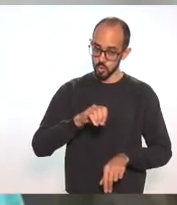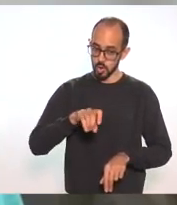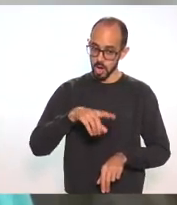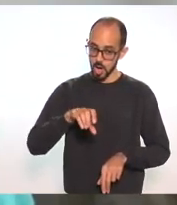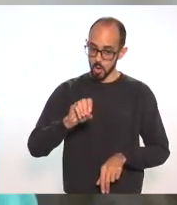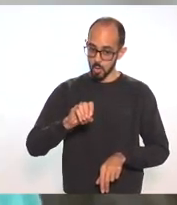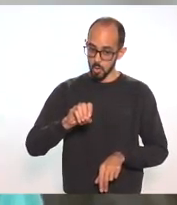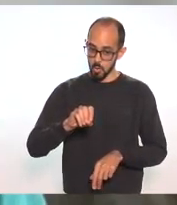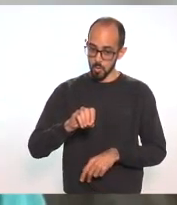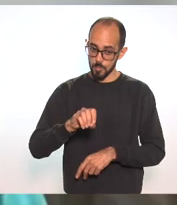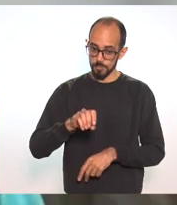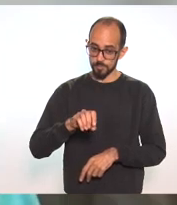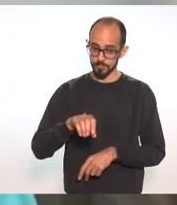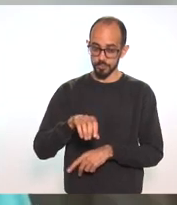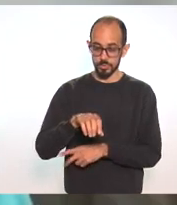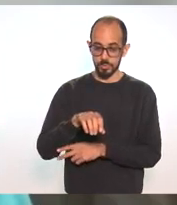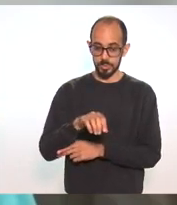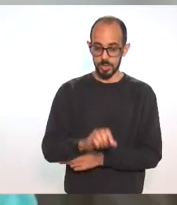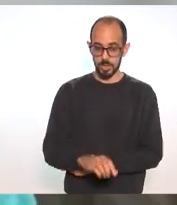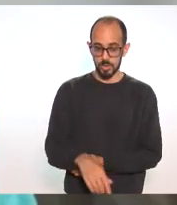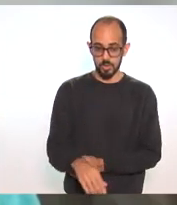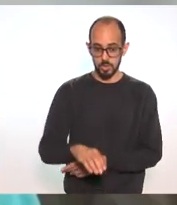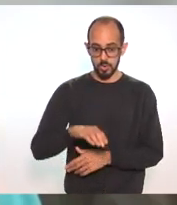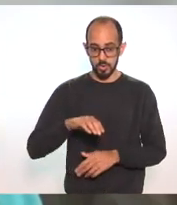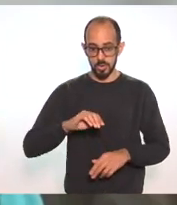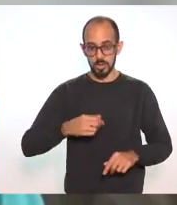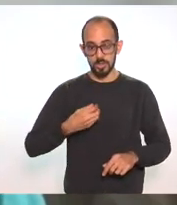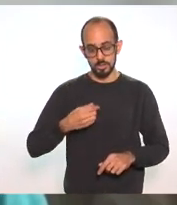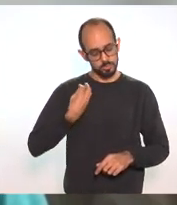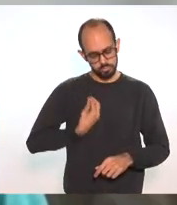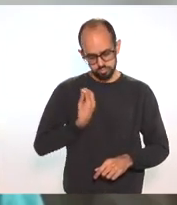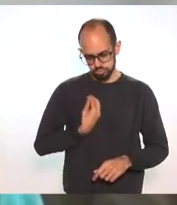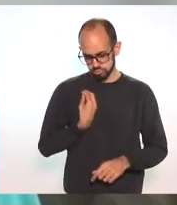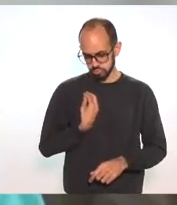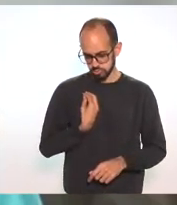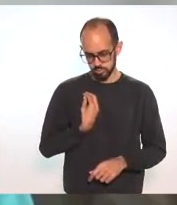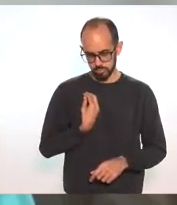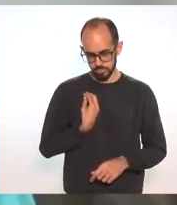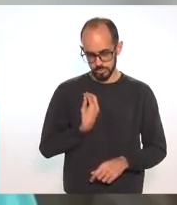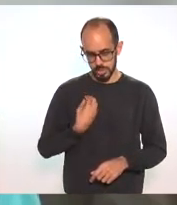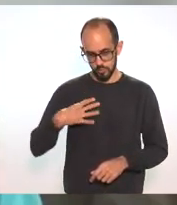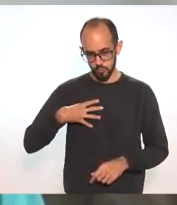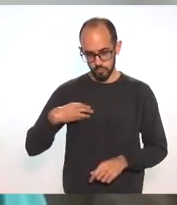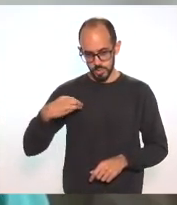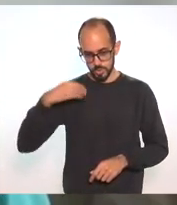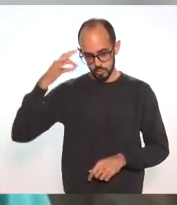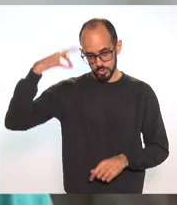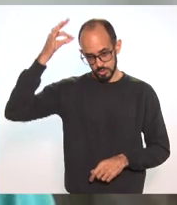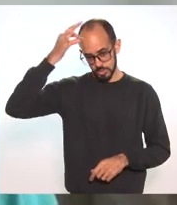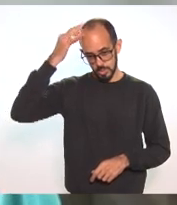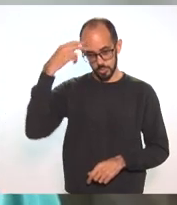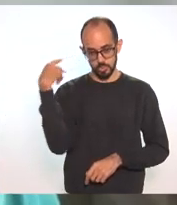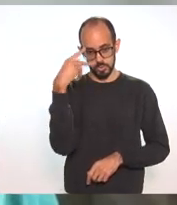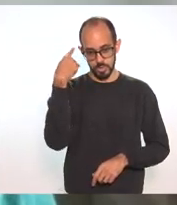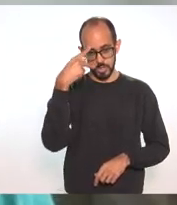descendentes espirituais que foram feitos filhos de santos por ele. Então, esse é um solo